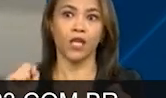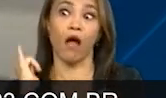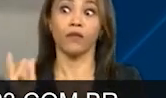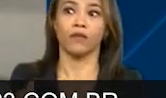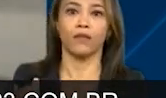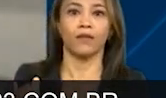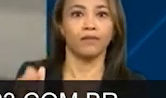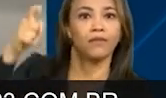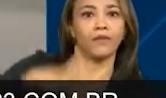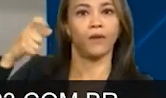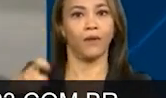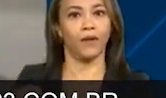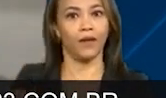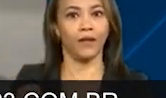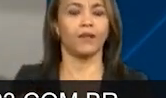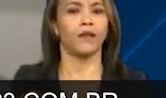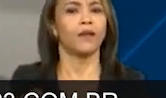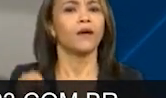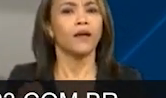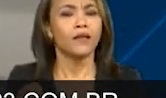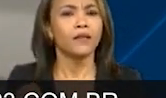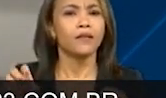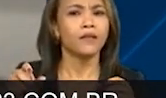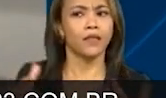alerta que imediatamente já coloca essa operação em suspensão